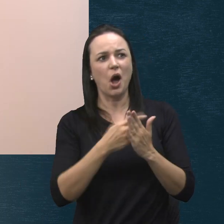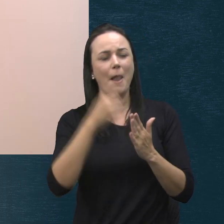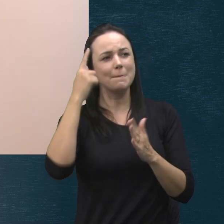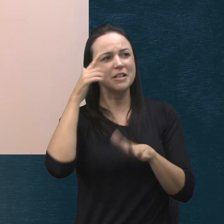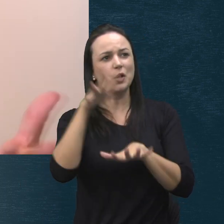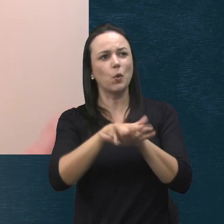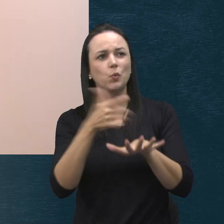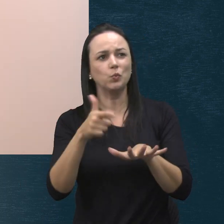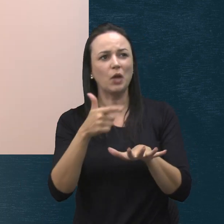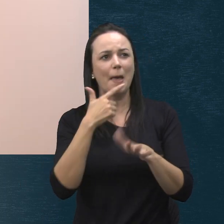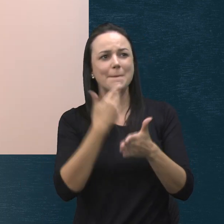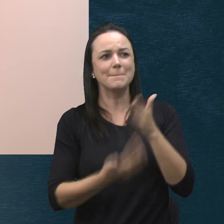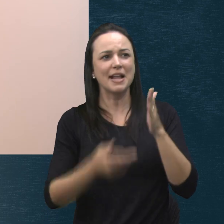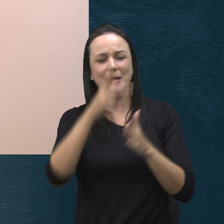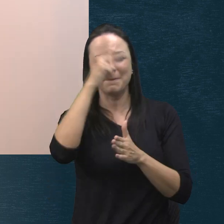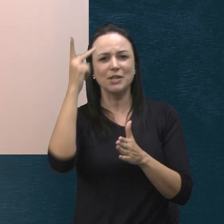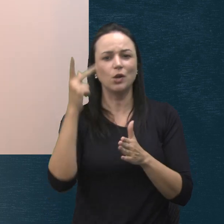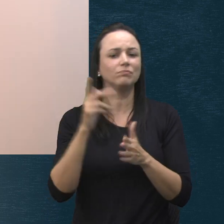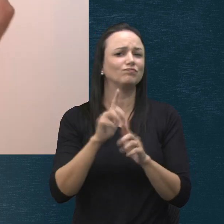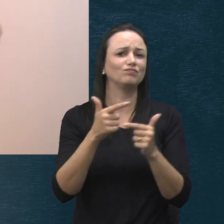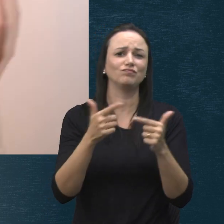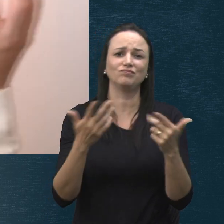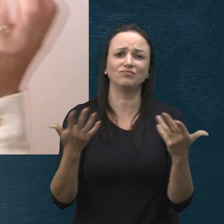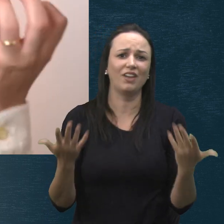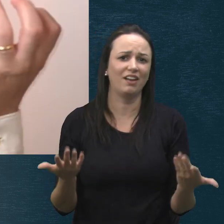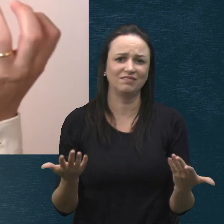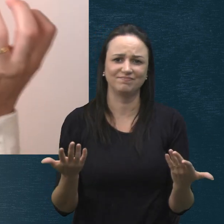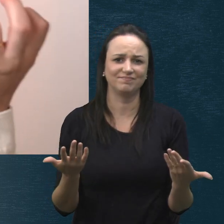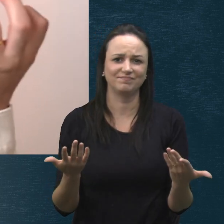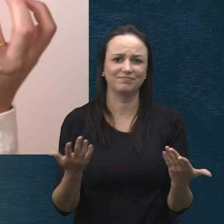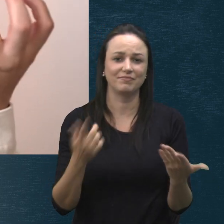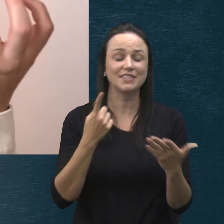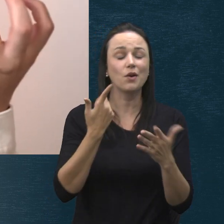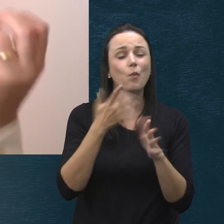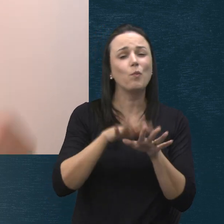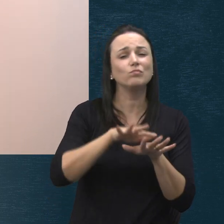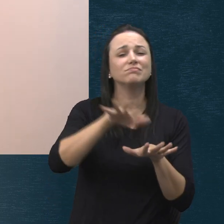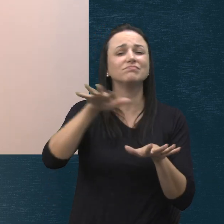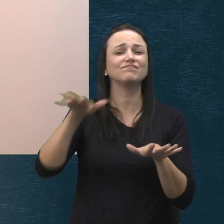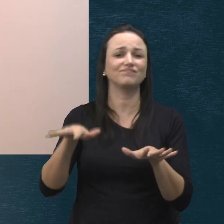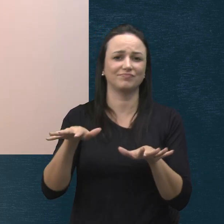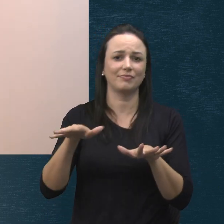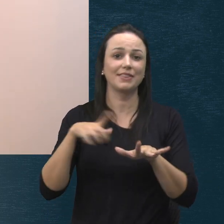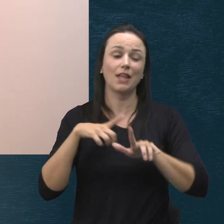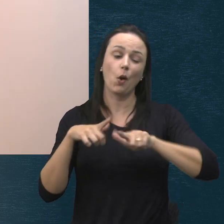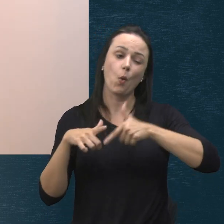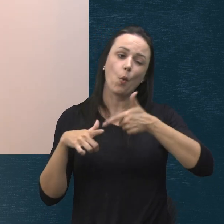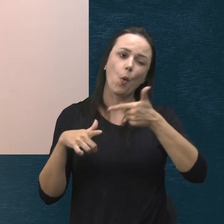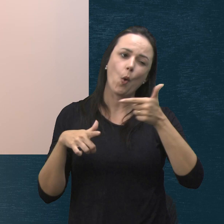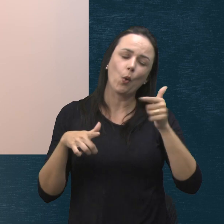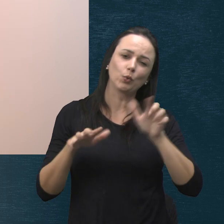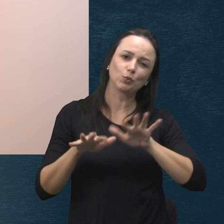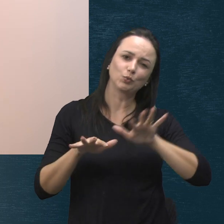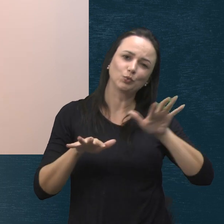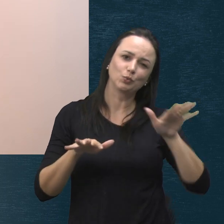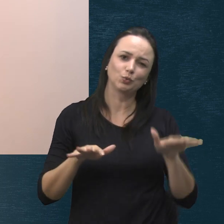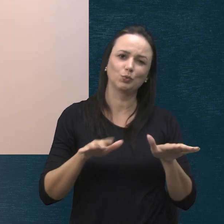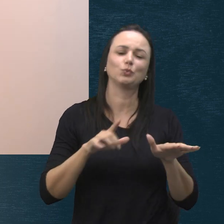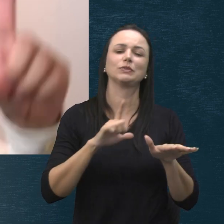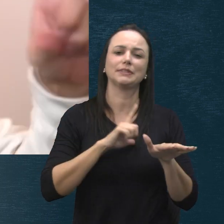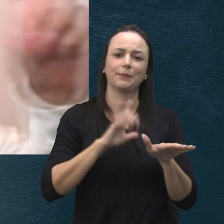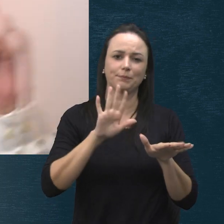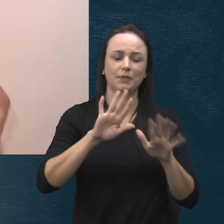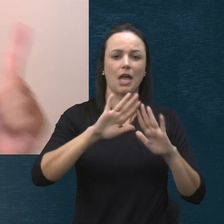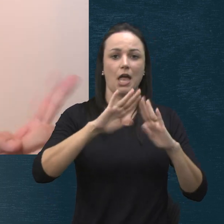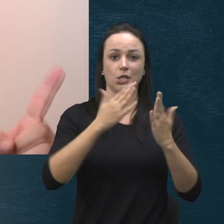perder cliente. Eu não vejo esse fenômeno. Esse é um lado da moeda que acontece. O outro lado da moeda é o seguinte, a escola diz